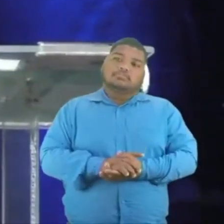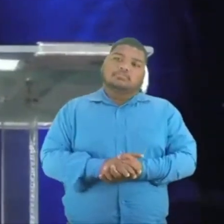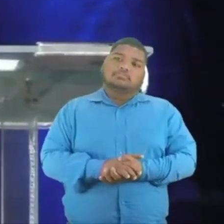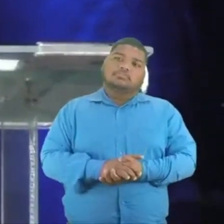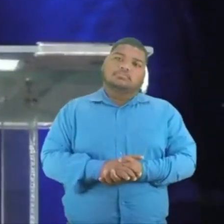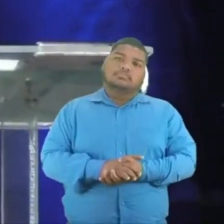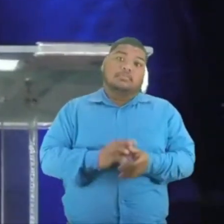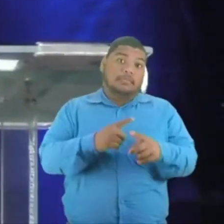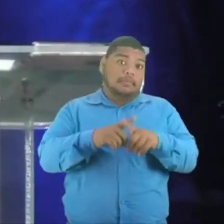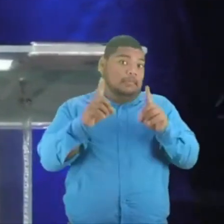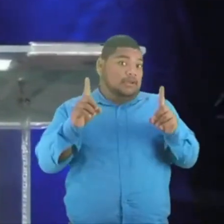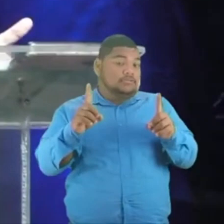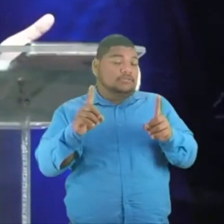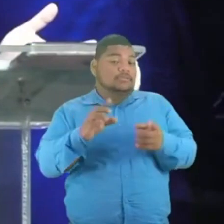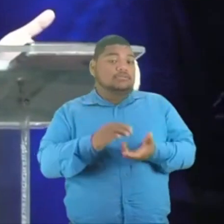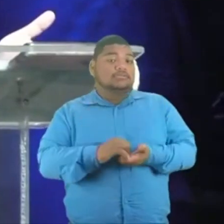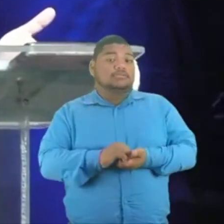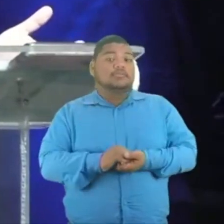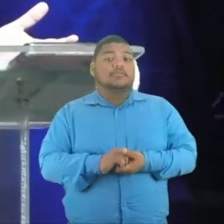Mas